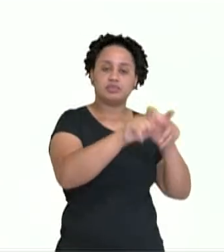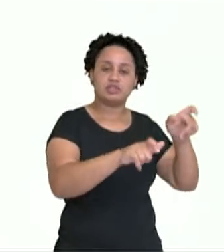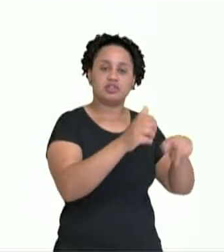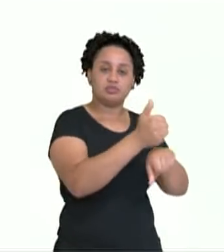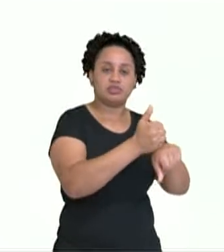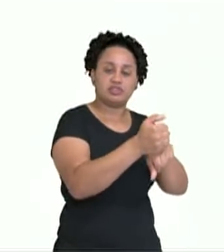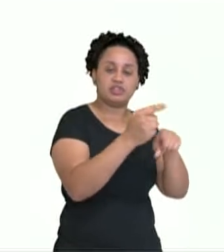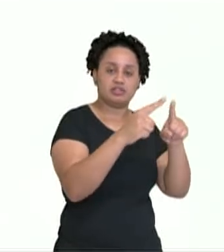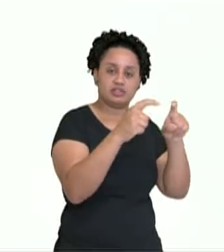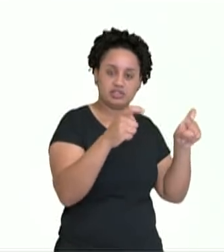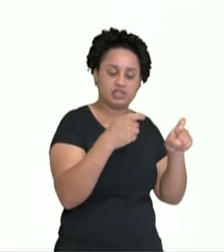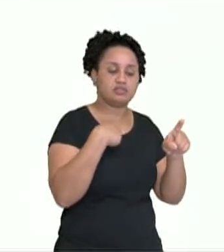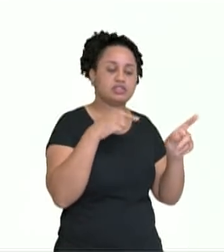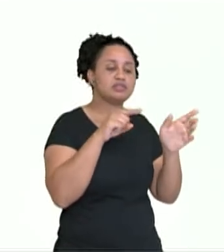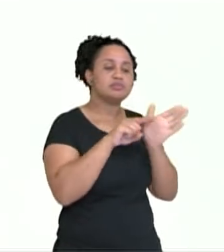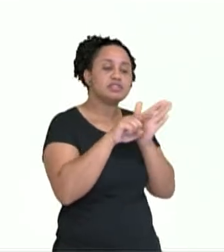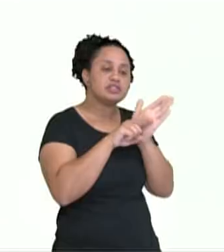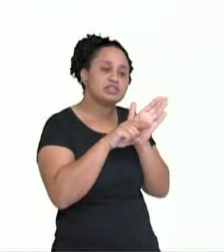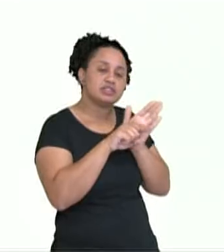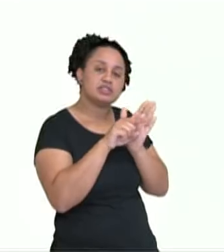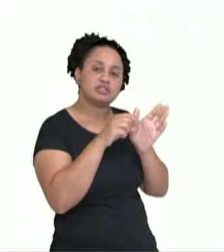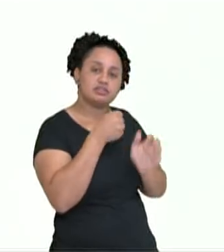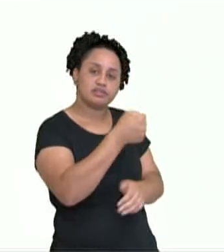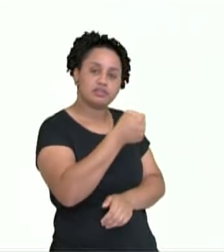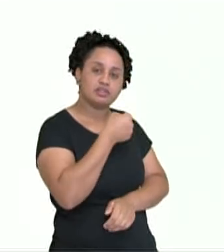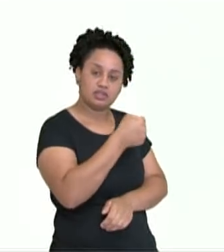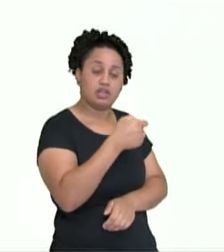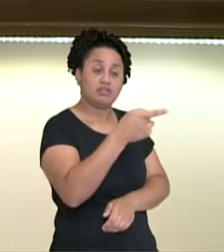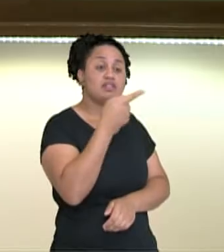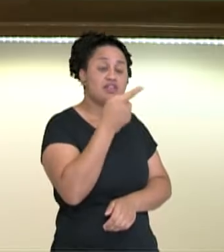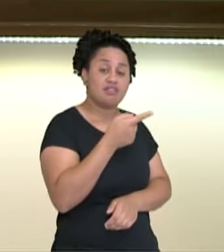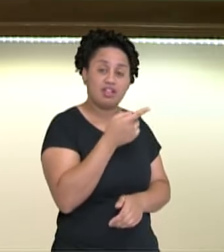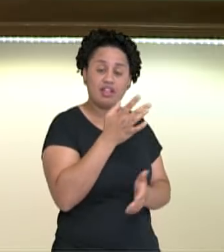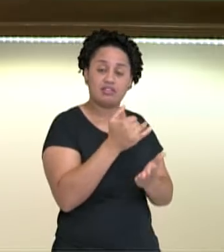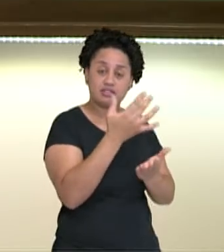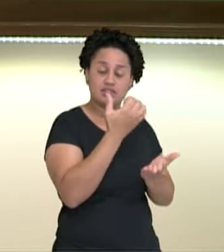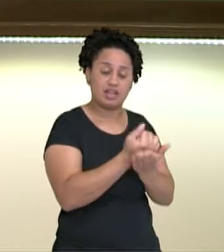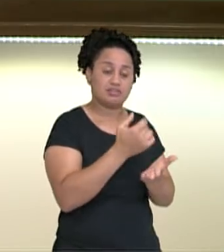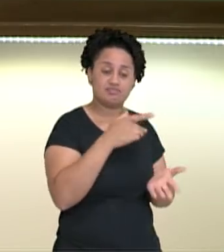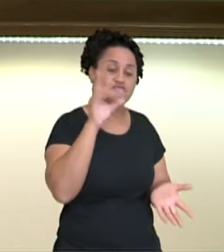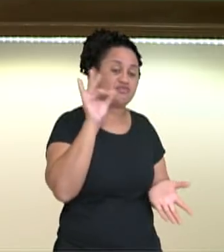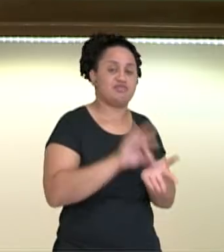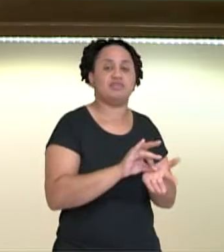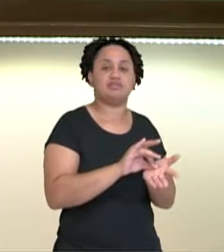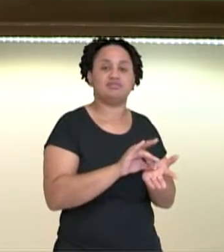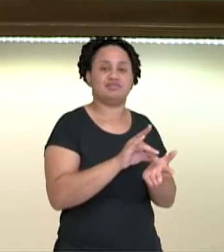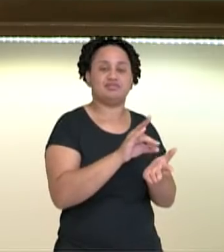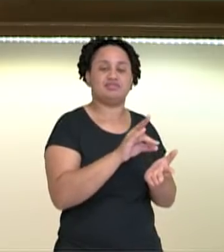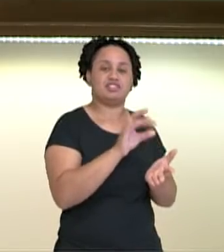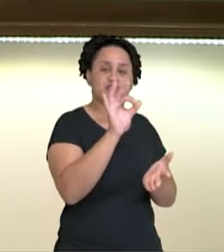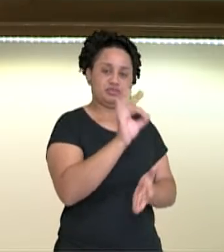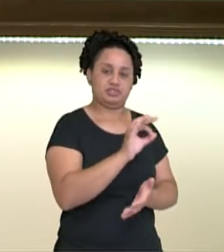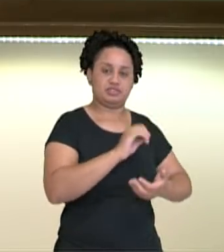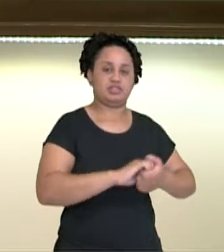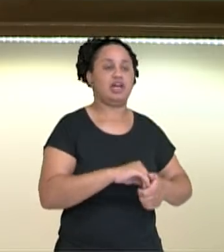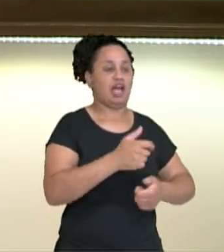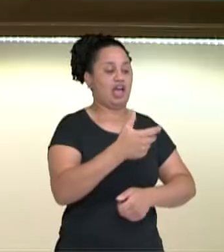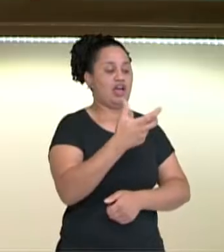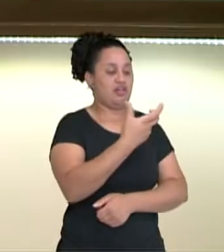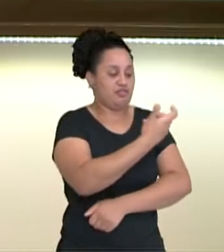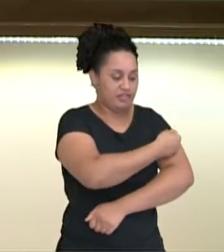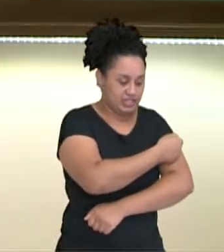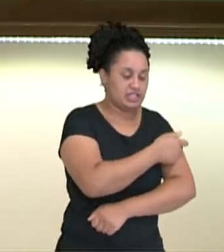vai trazer dados objetivos, fidedignos, né, àquela porcentagem. A vacina tal,